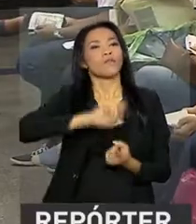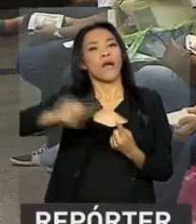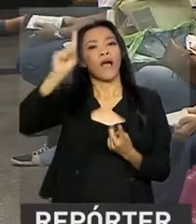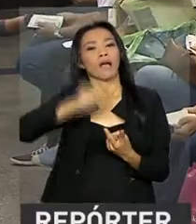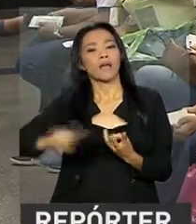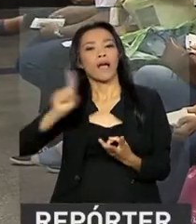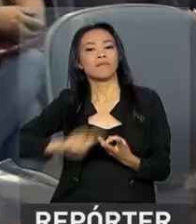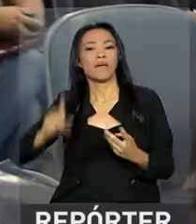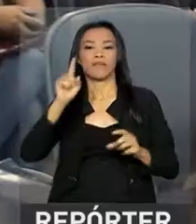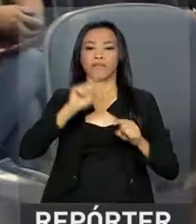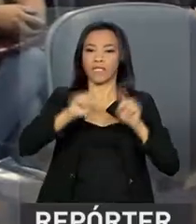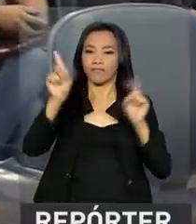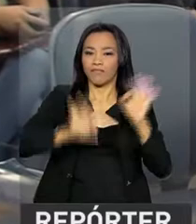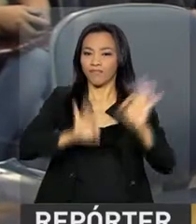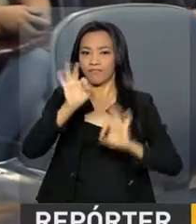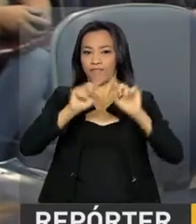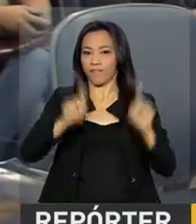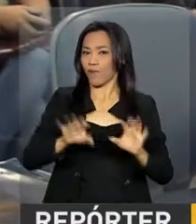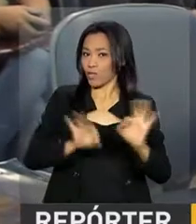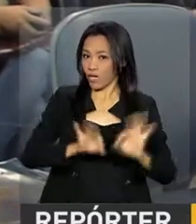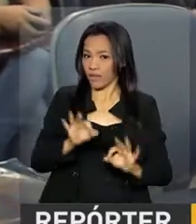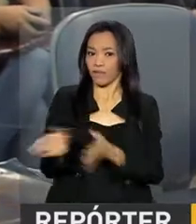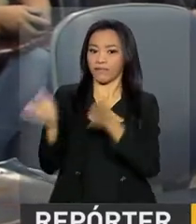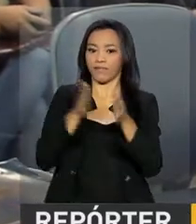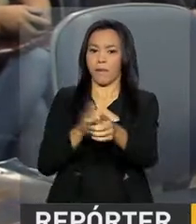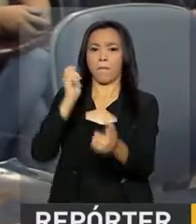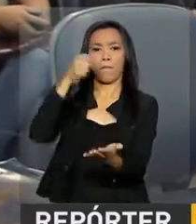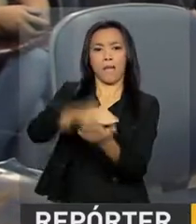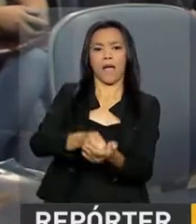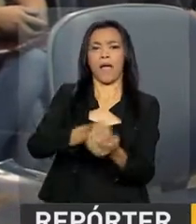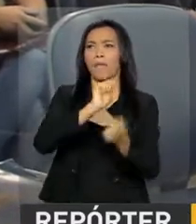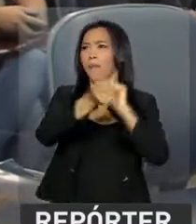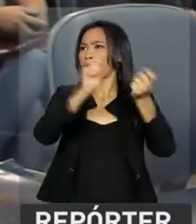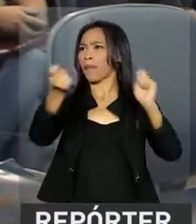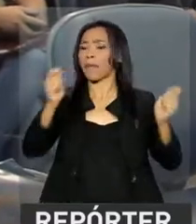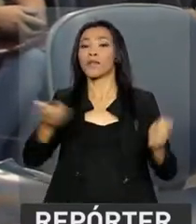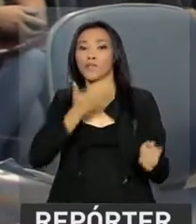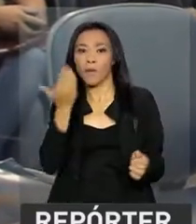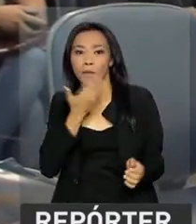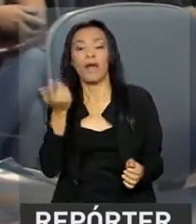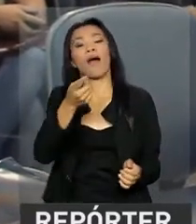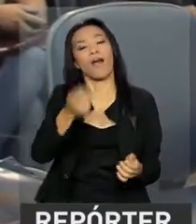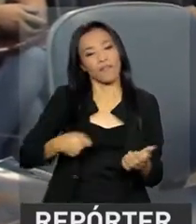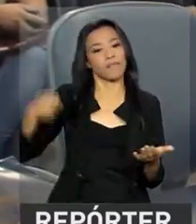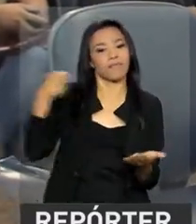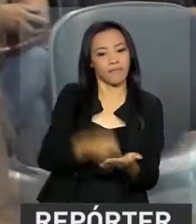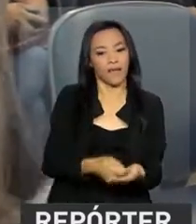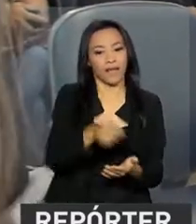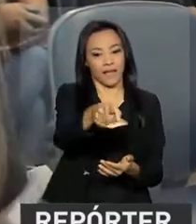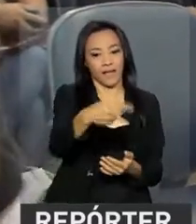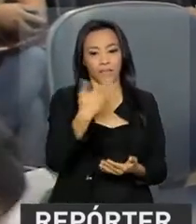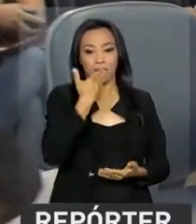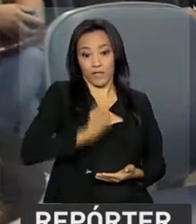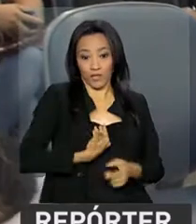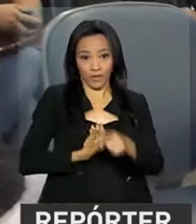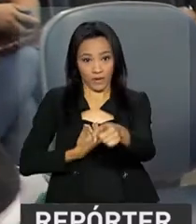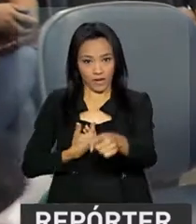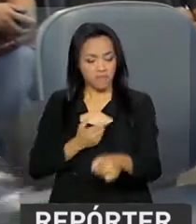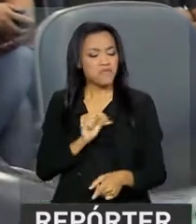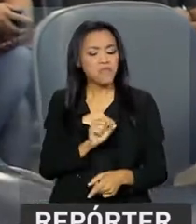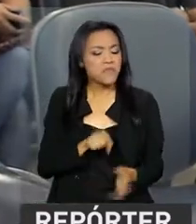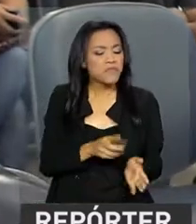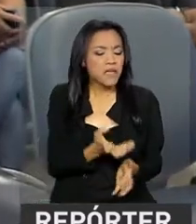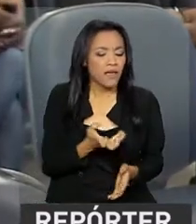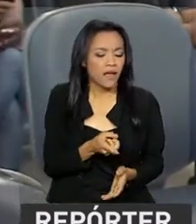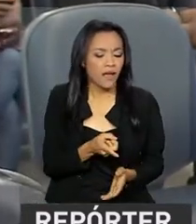muitos projetos. Vamos sanar algumas dívidas e aquilo que sobrar eu vou gastar com ela, que ela já me cobrou. E aí, o que você quer que a sua mãe dê pra